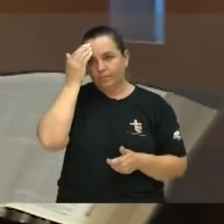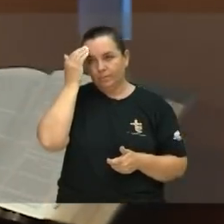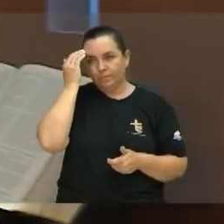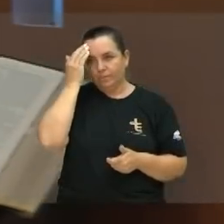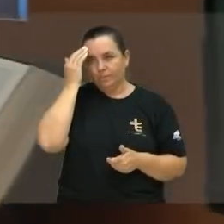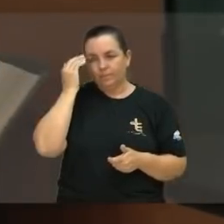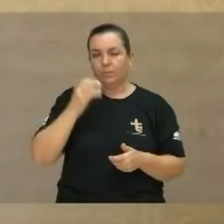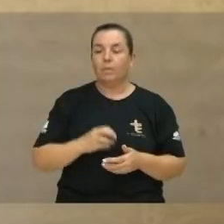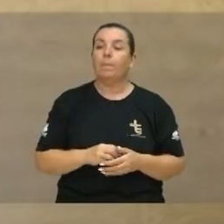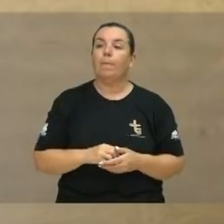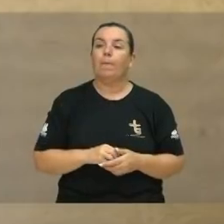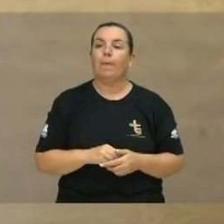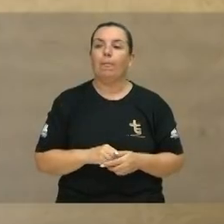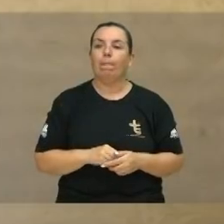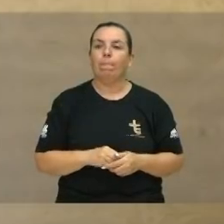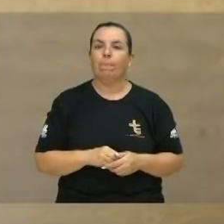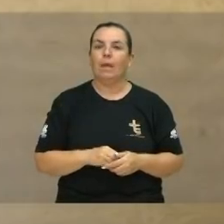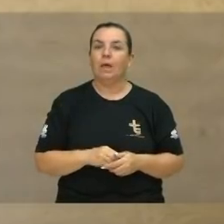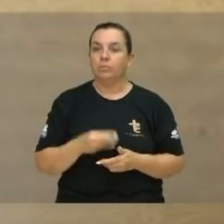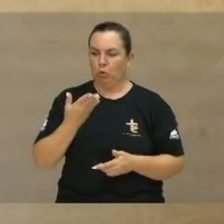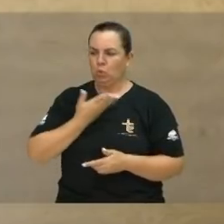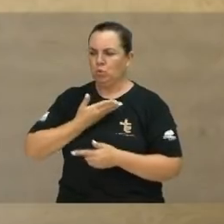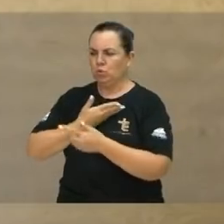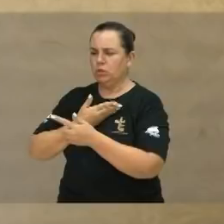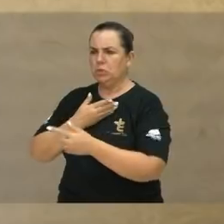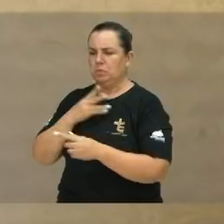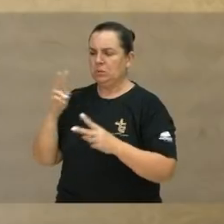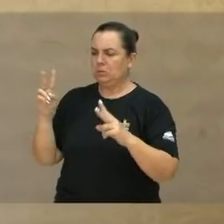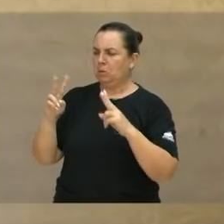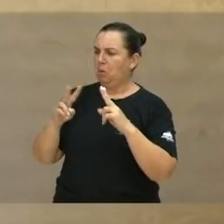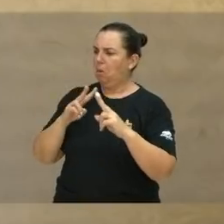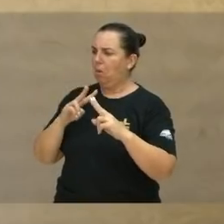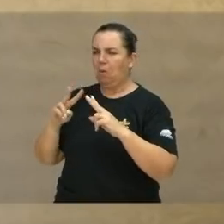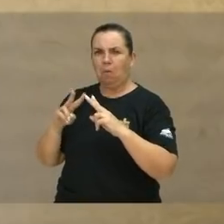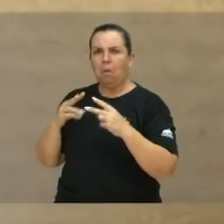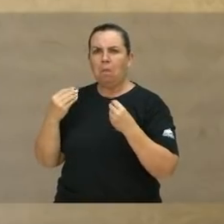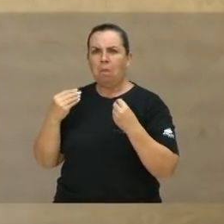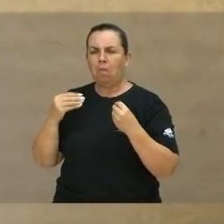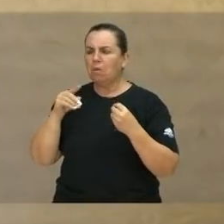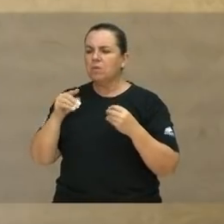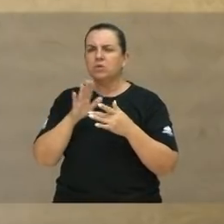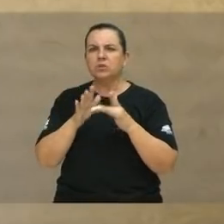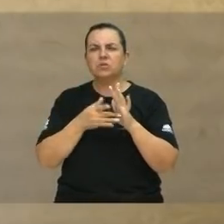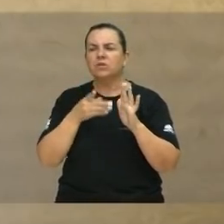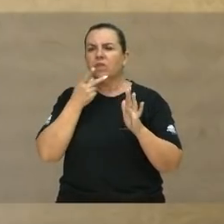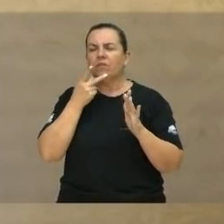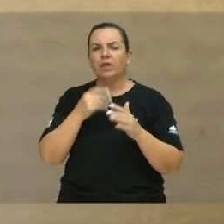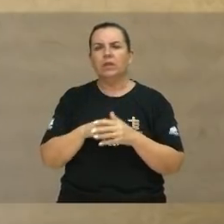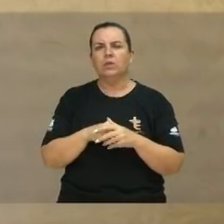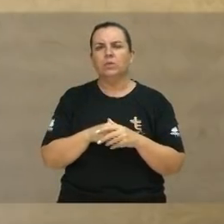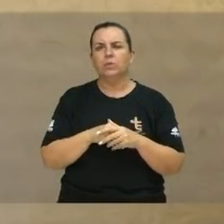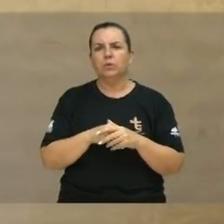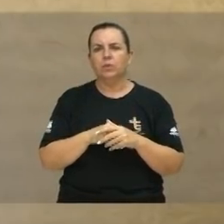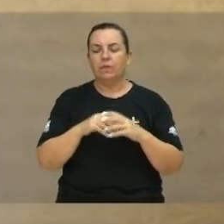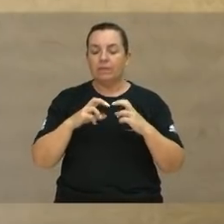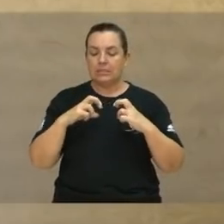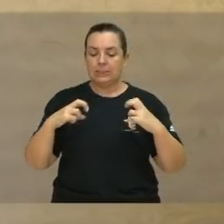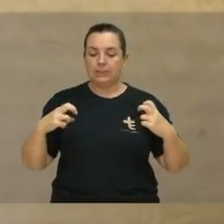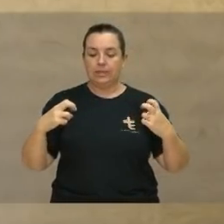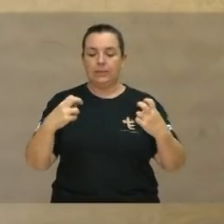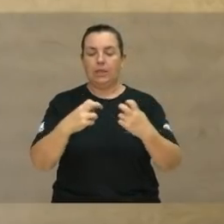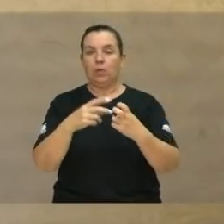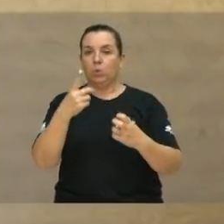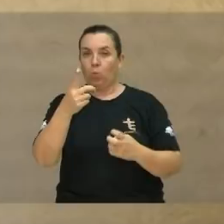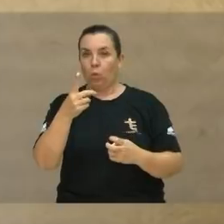e os discípulos entre olhavam-se sem saber de quem falava estava mesa ao lado de jesus